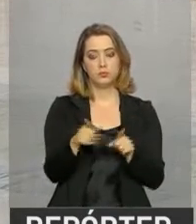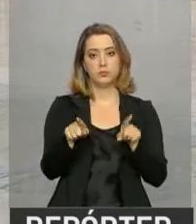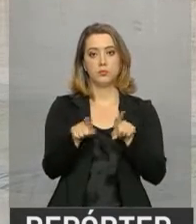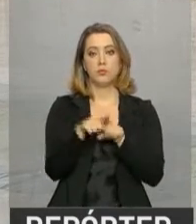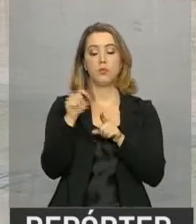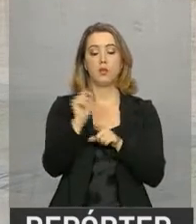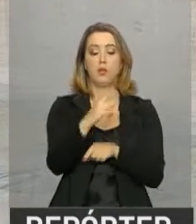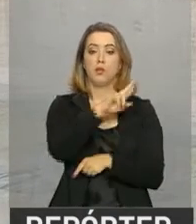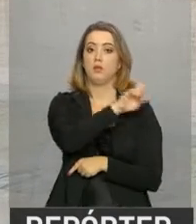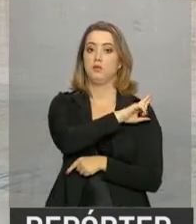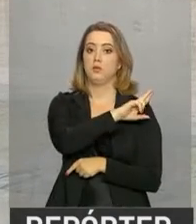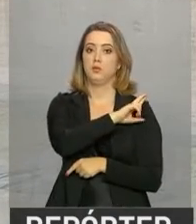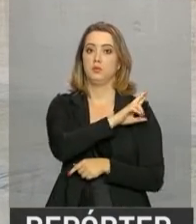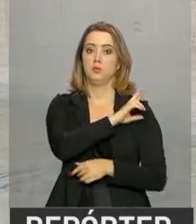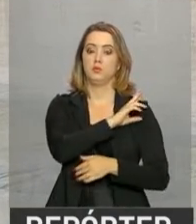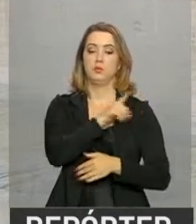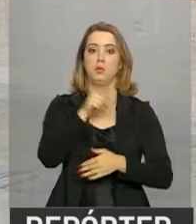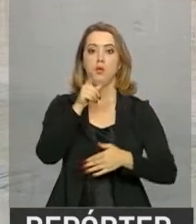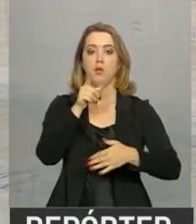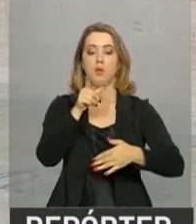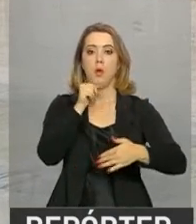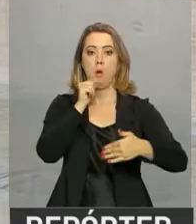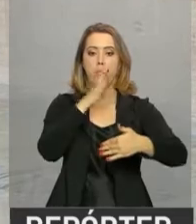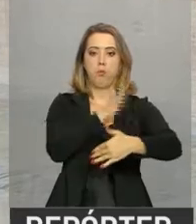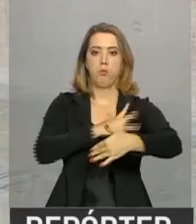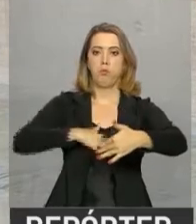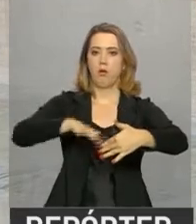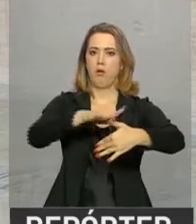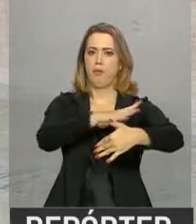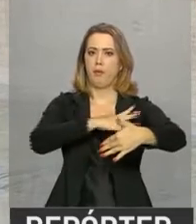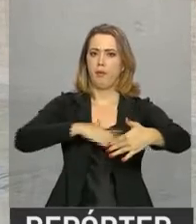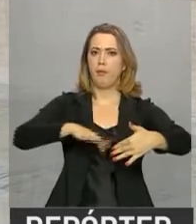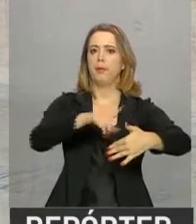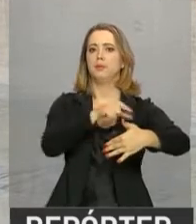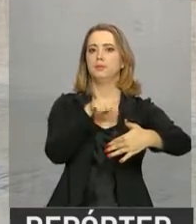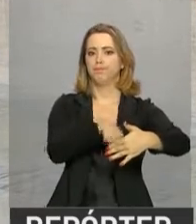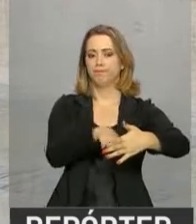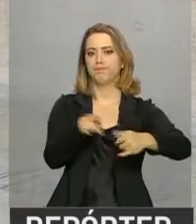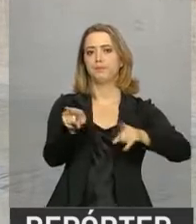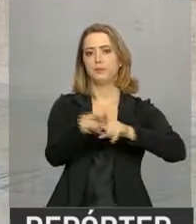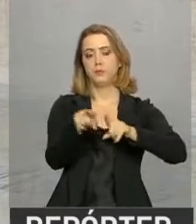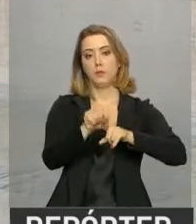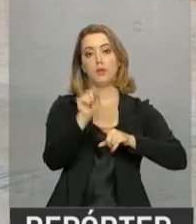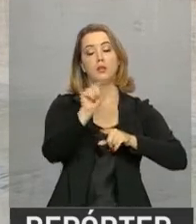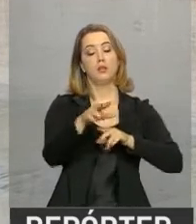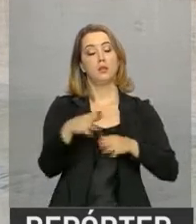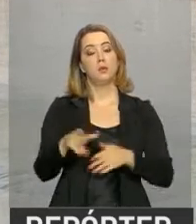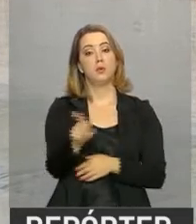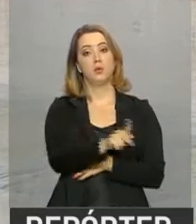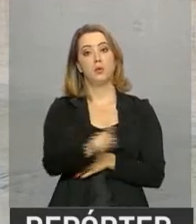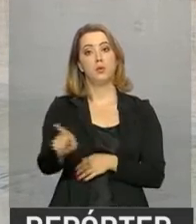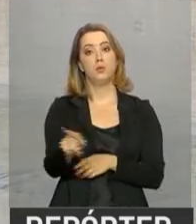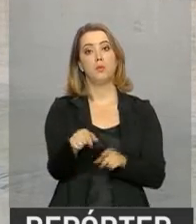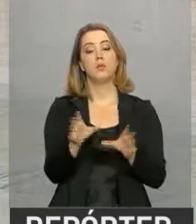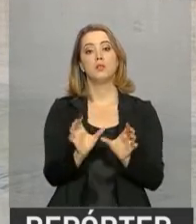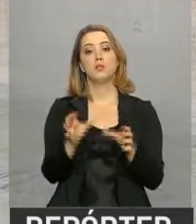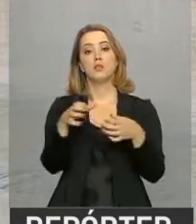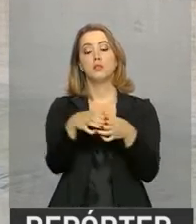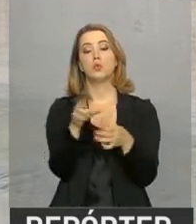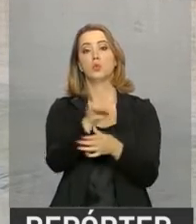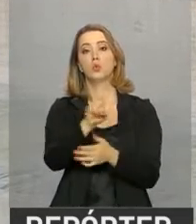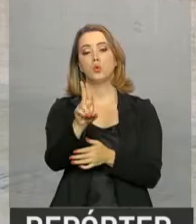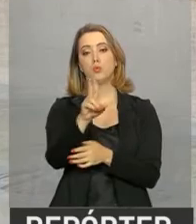responsáveis pela barragem de fundão além do presidente da fundação renova criada a partir de acordo firmado